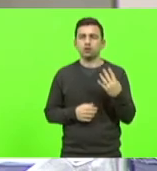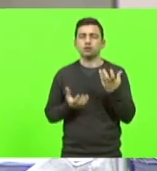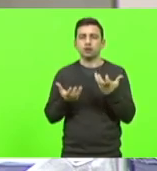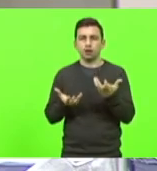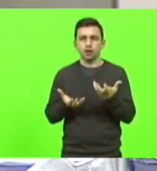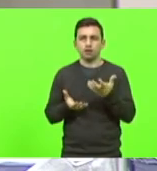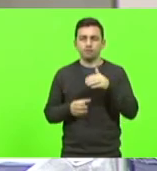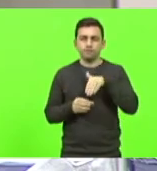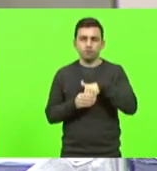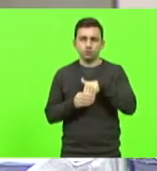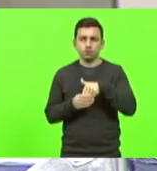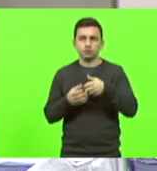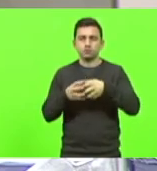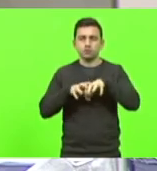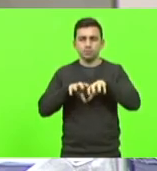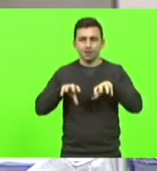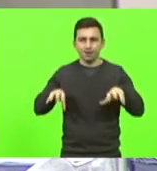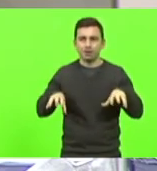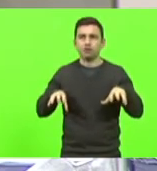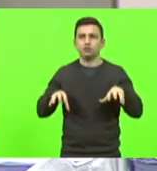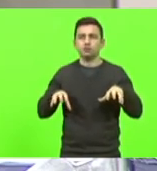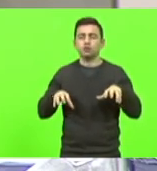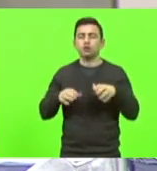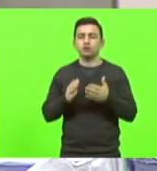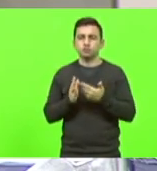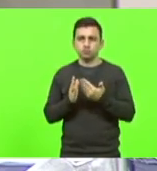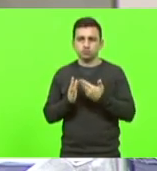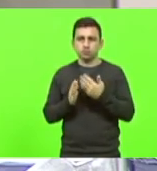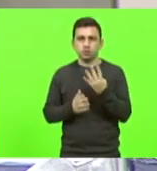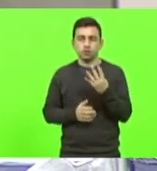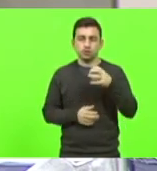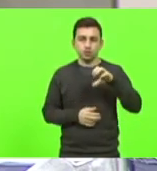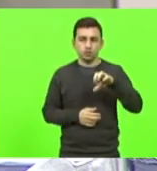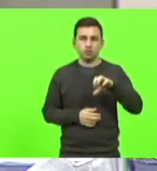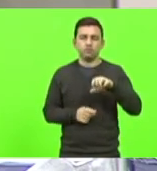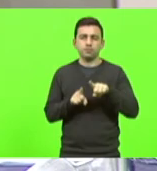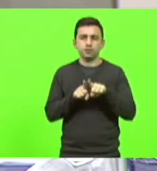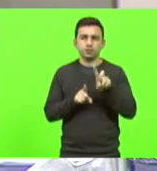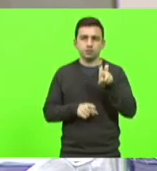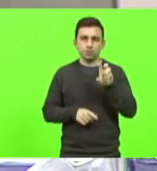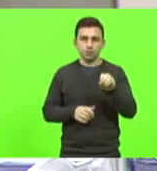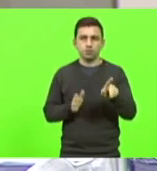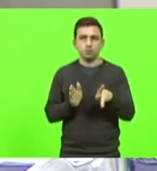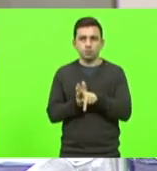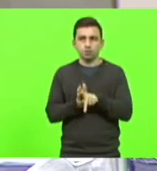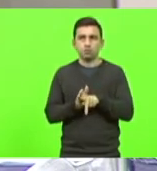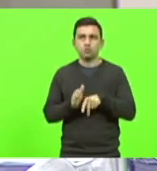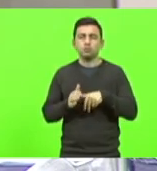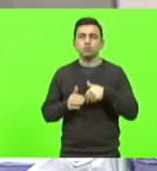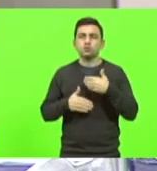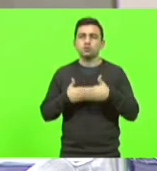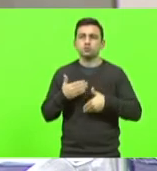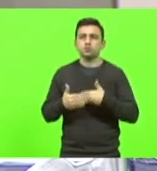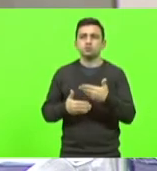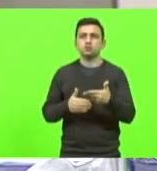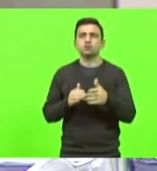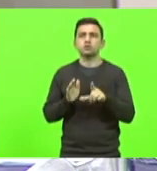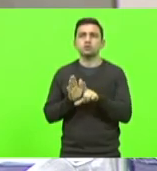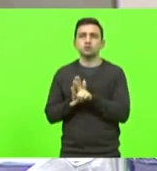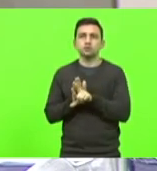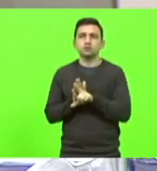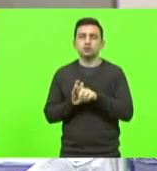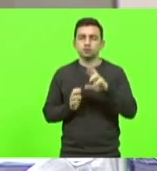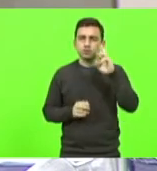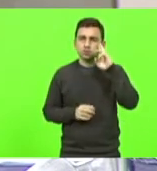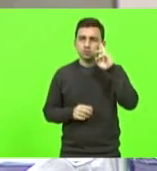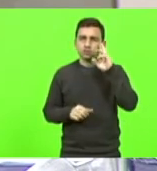da emenda modificativa juntada as folhas 4950 do processo de relativo de autoria do deputado Ricardo Alba